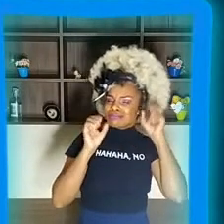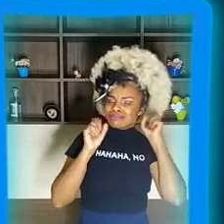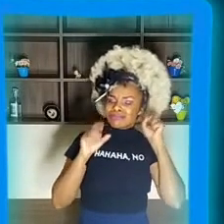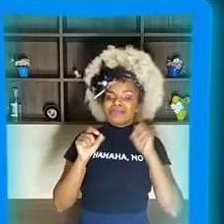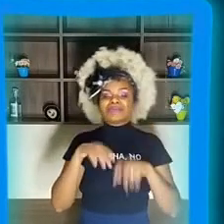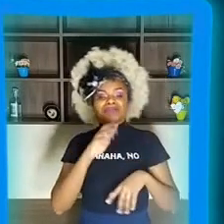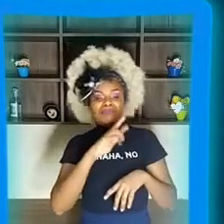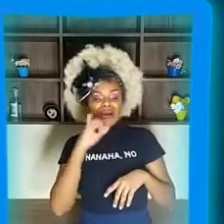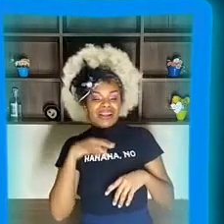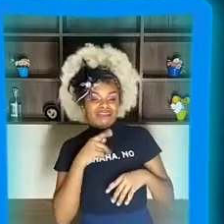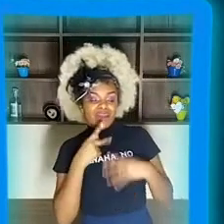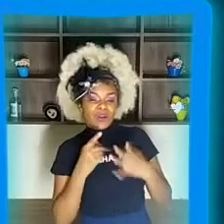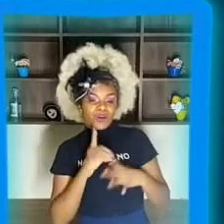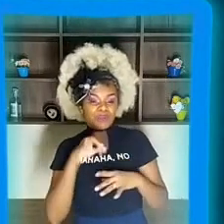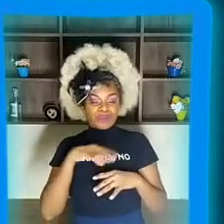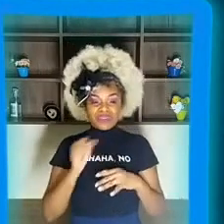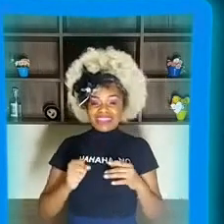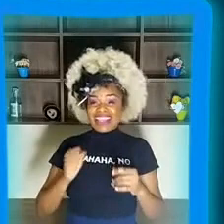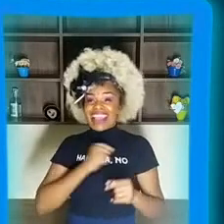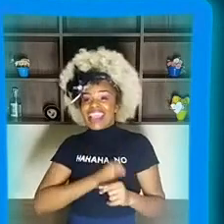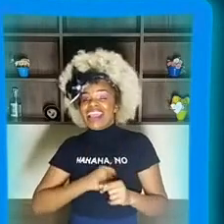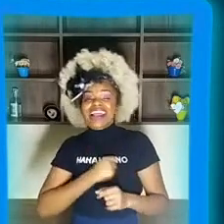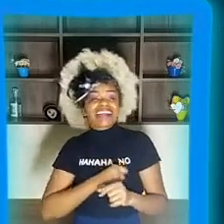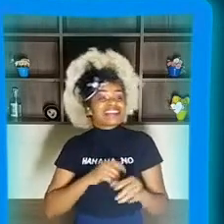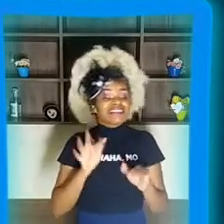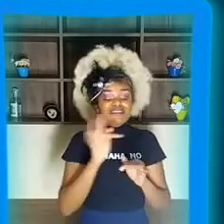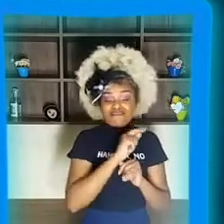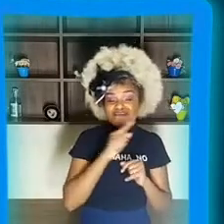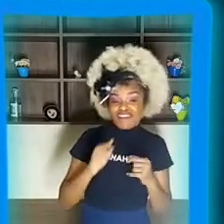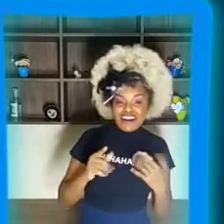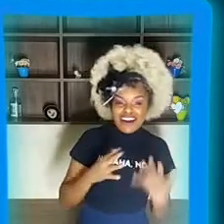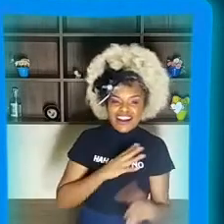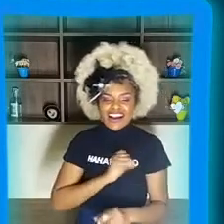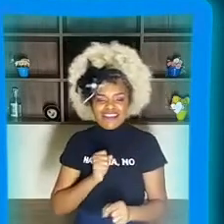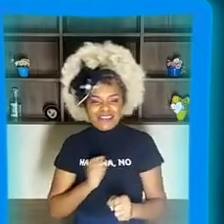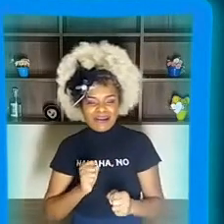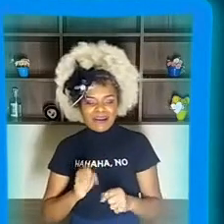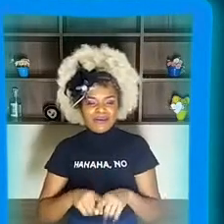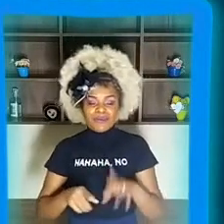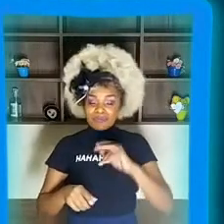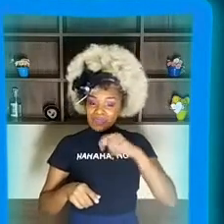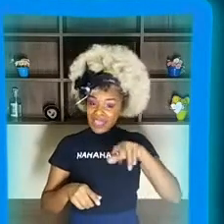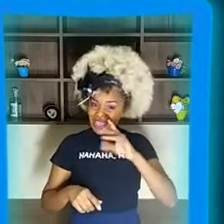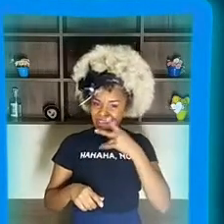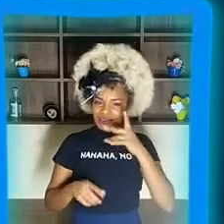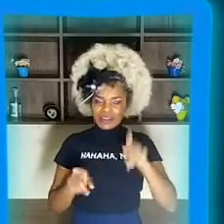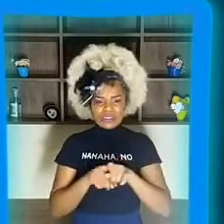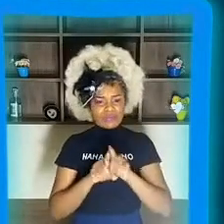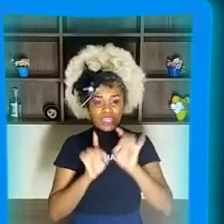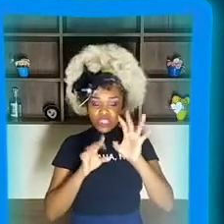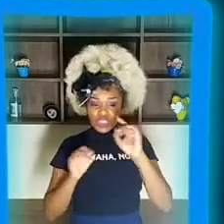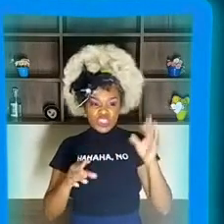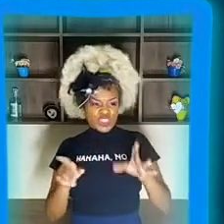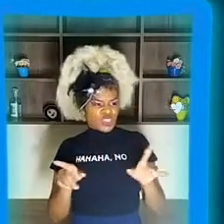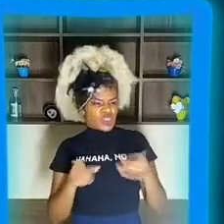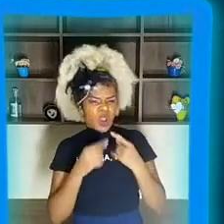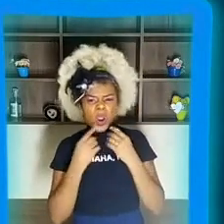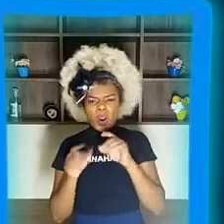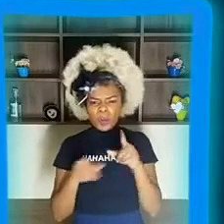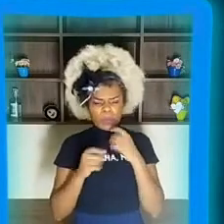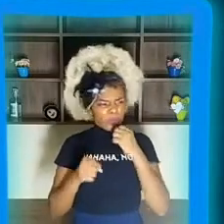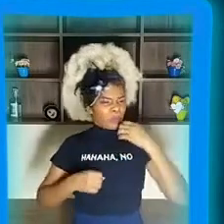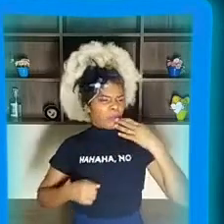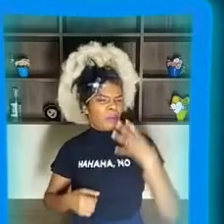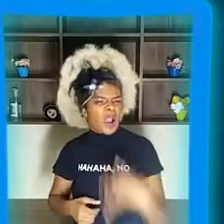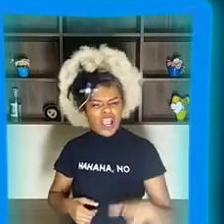falou, Denis Soares, sou fã. E aí a Raquel também, na hora, falou, só vem músico ótimo de Minas.